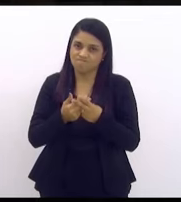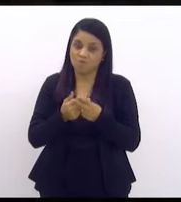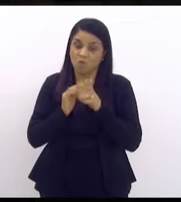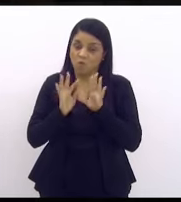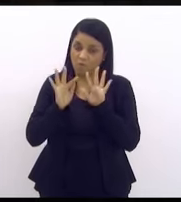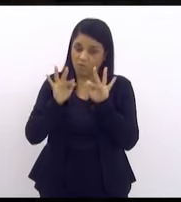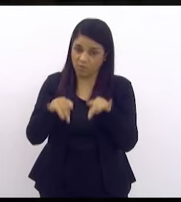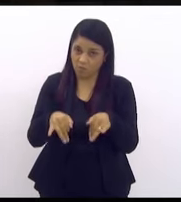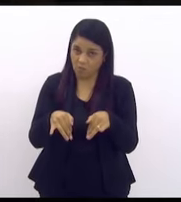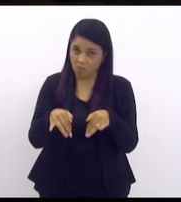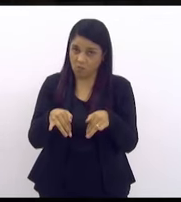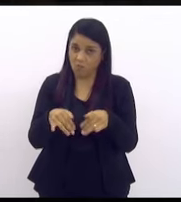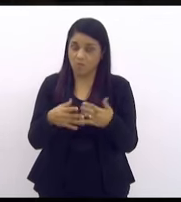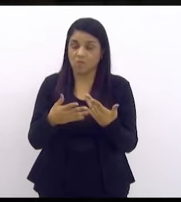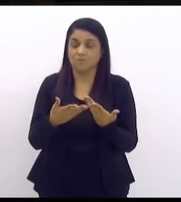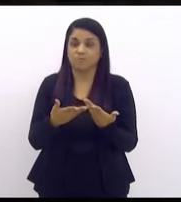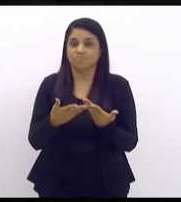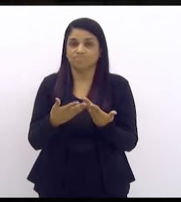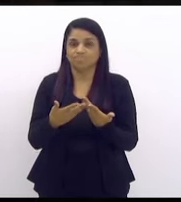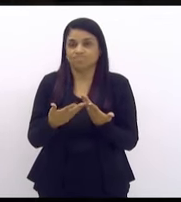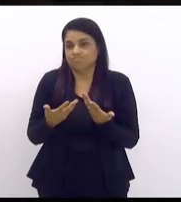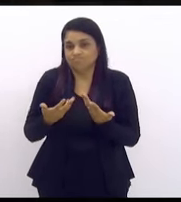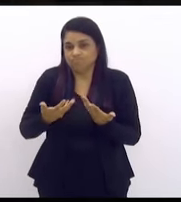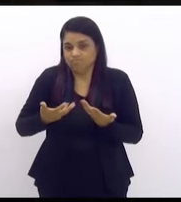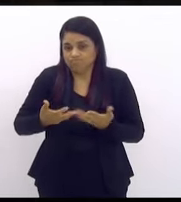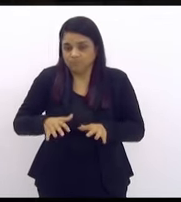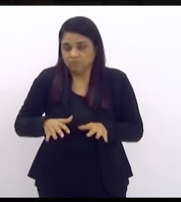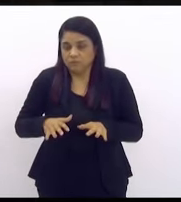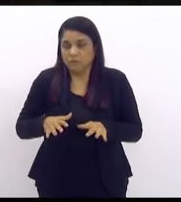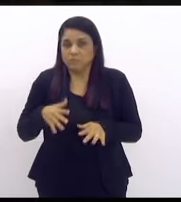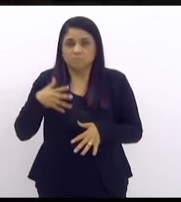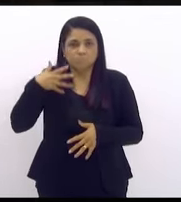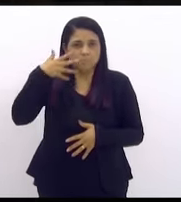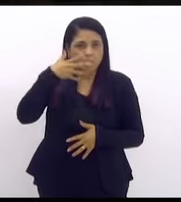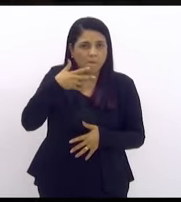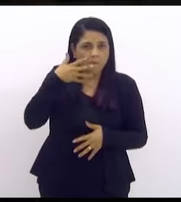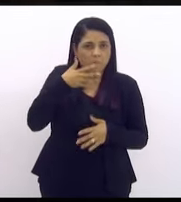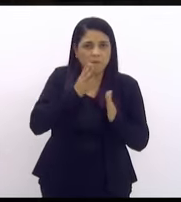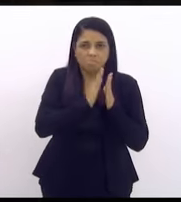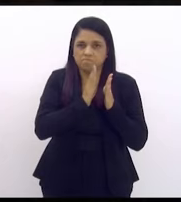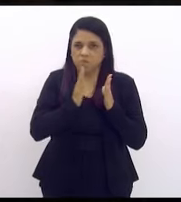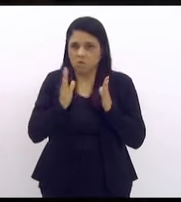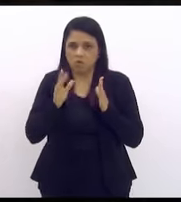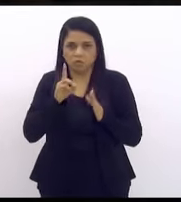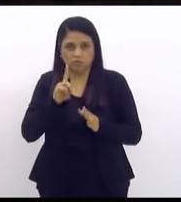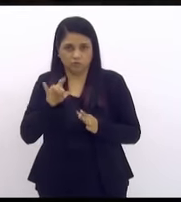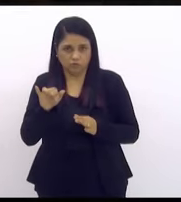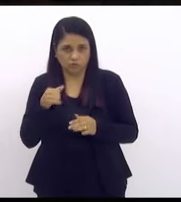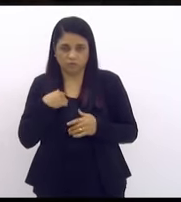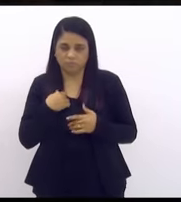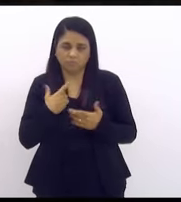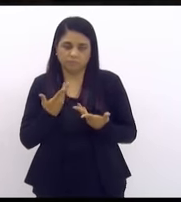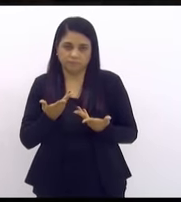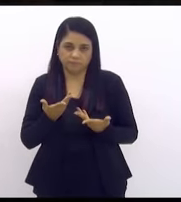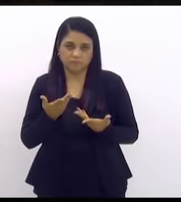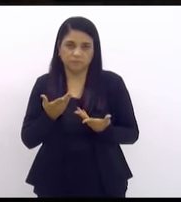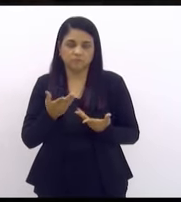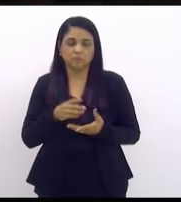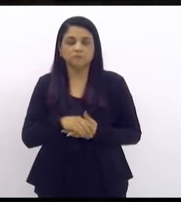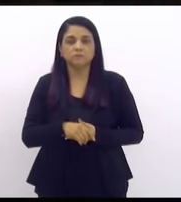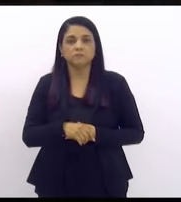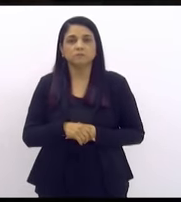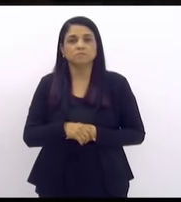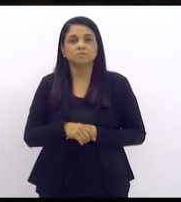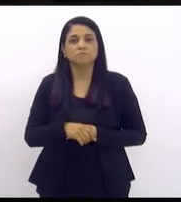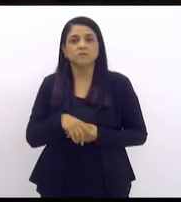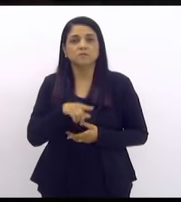final, não quis introduzir na ordem do dia, porque não seria uma questão de ordem, como